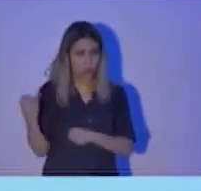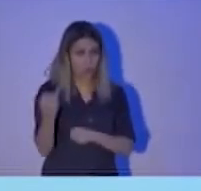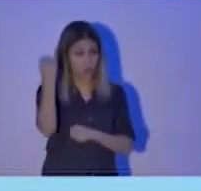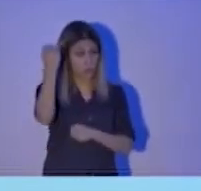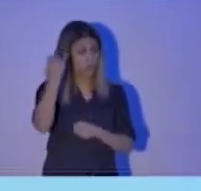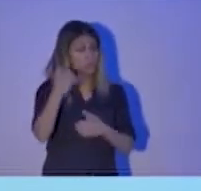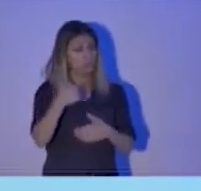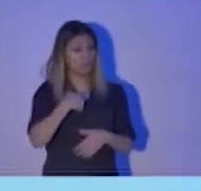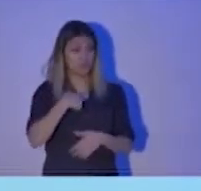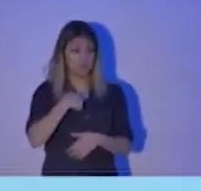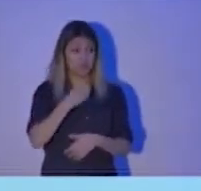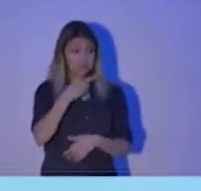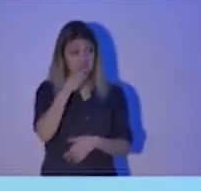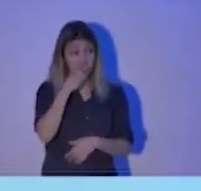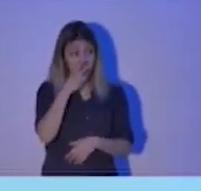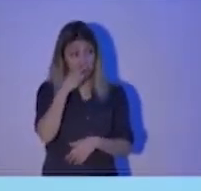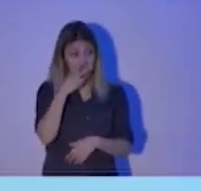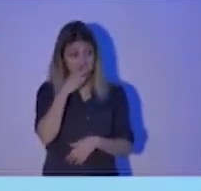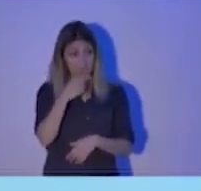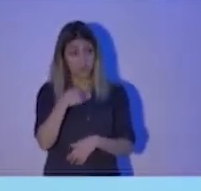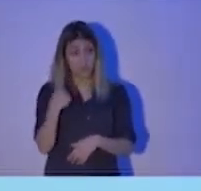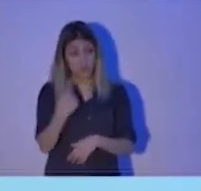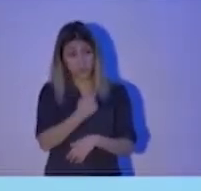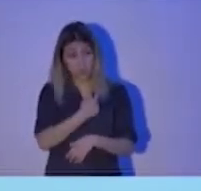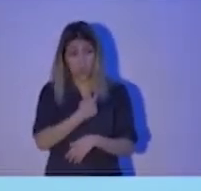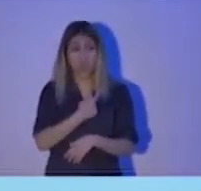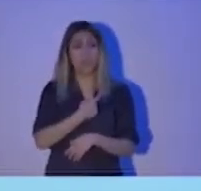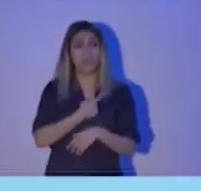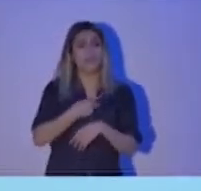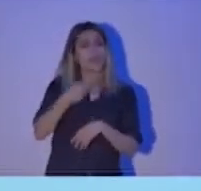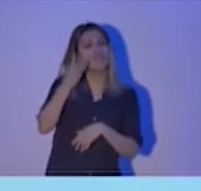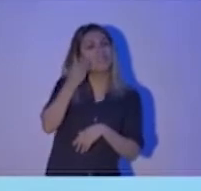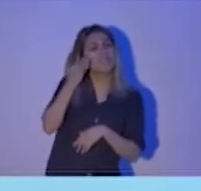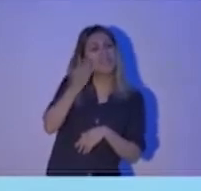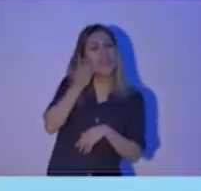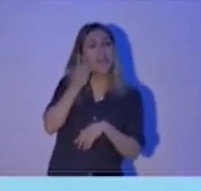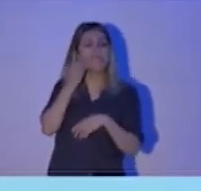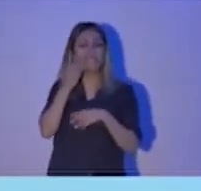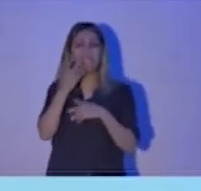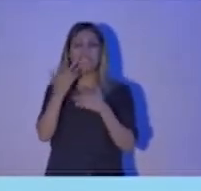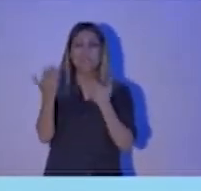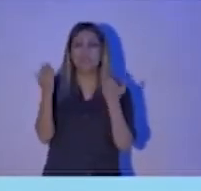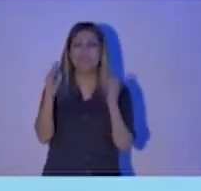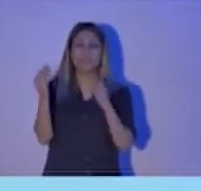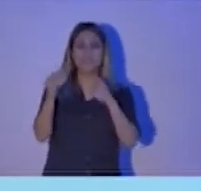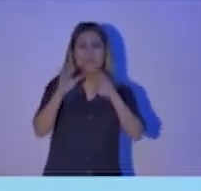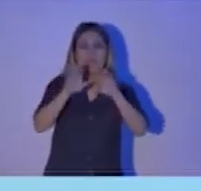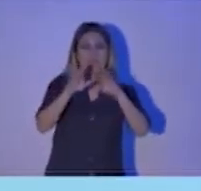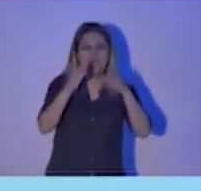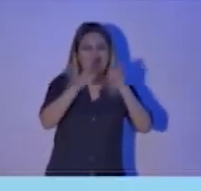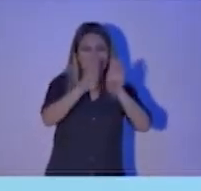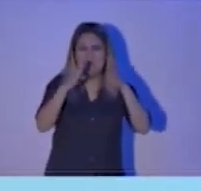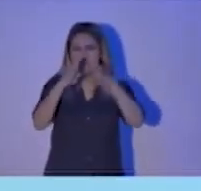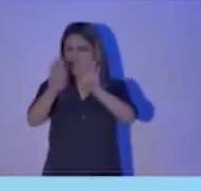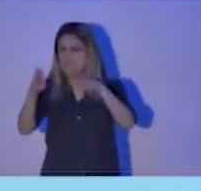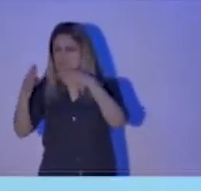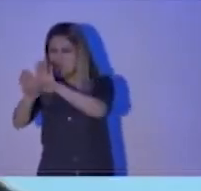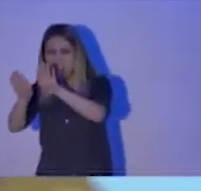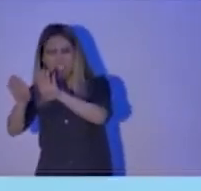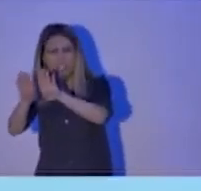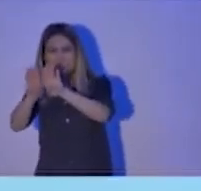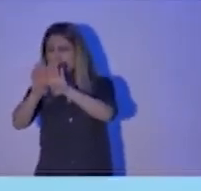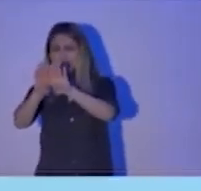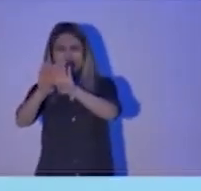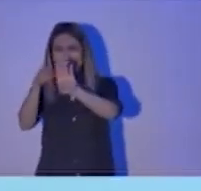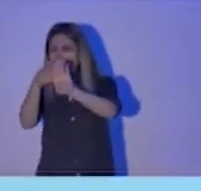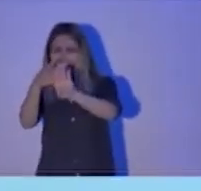abrir portas, abrindo portas, a gente costuma avançar, consegue, e encontrar os termos que nos unem. Por